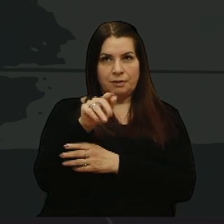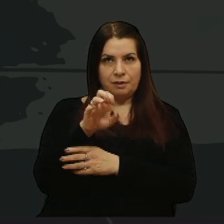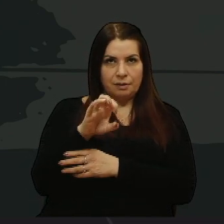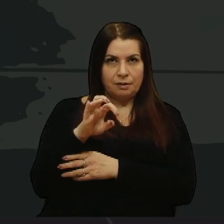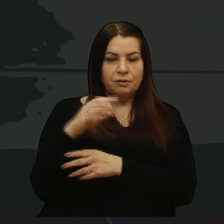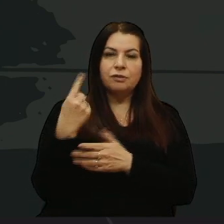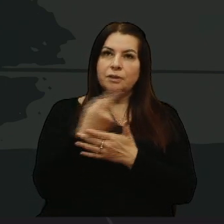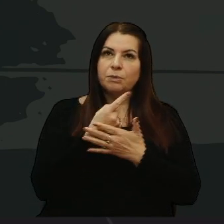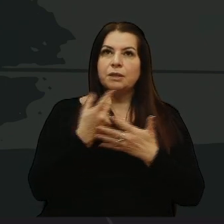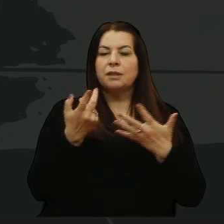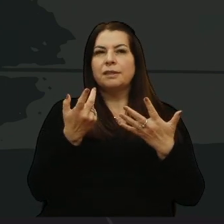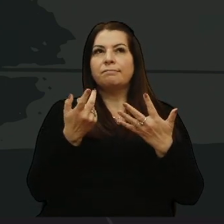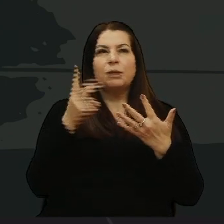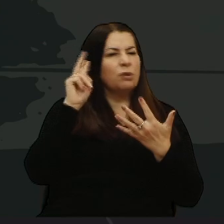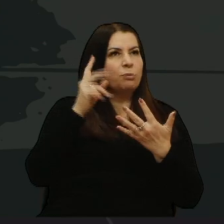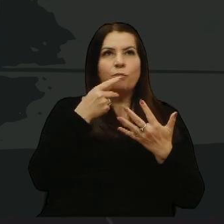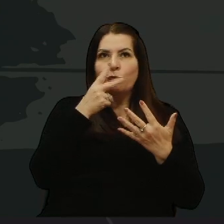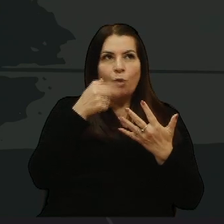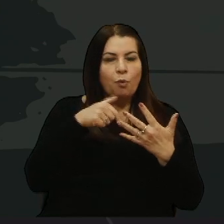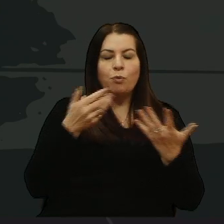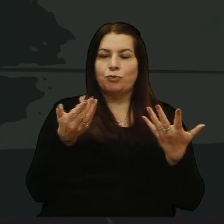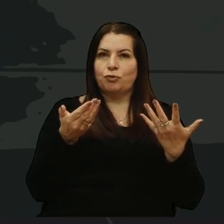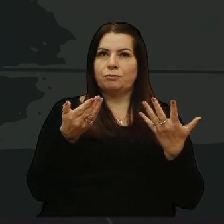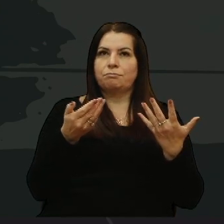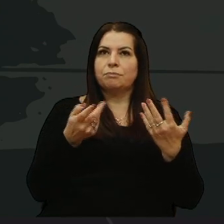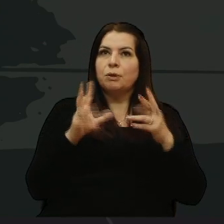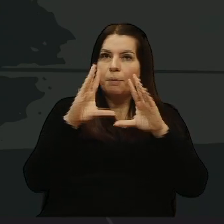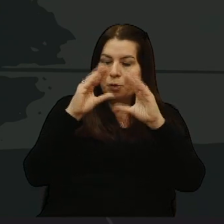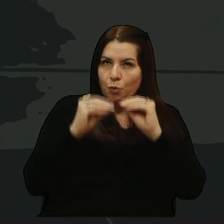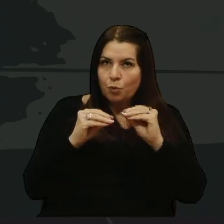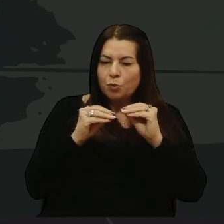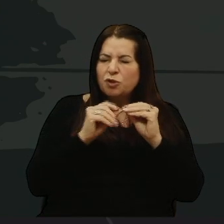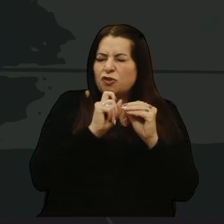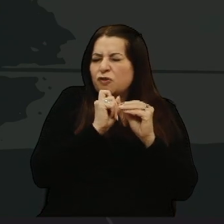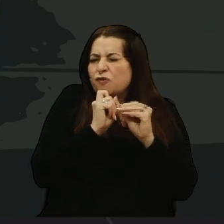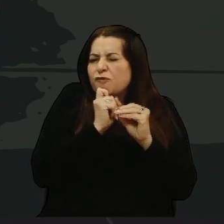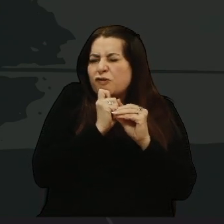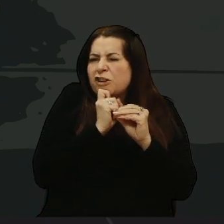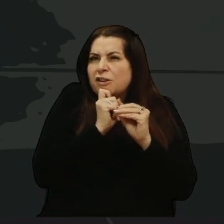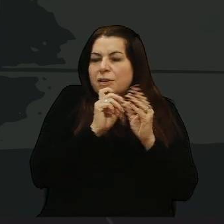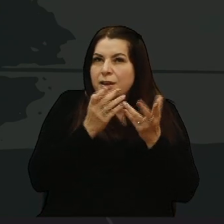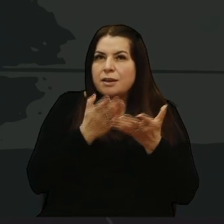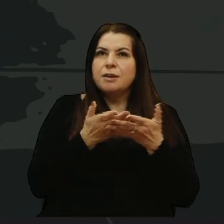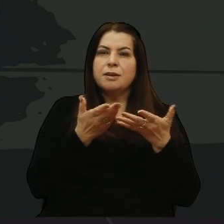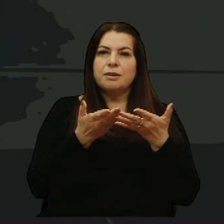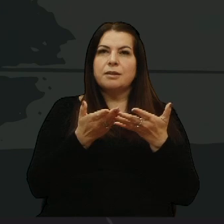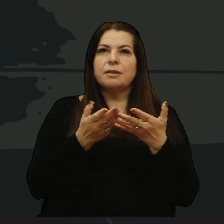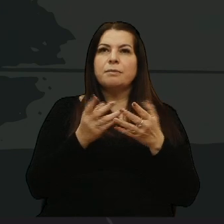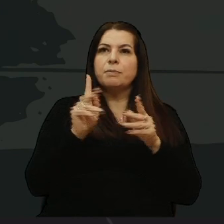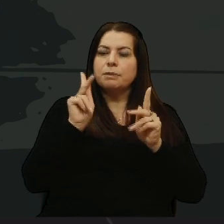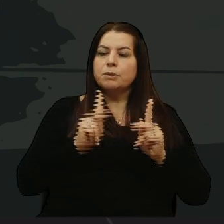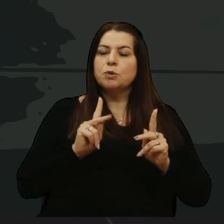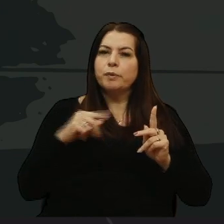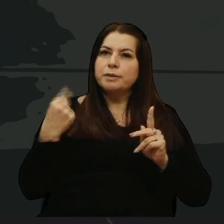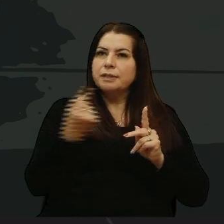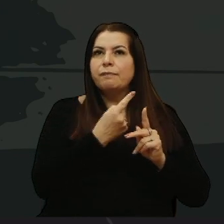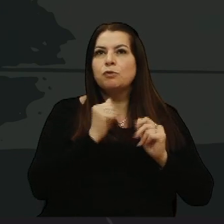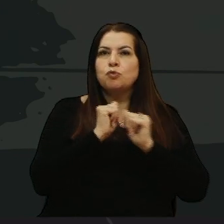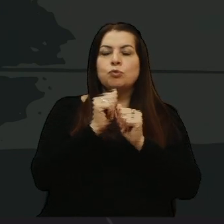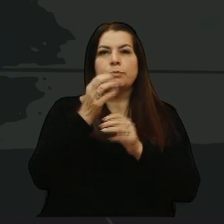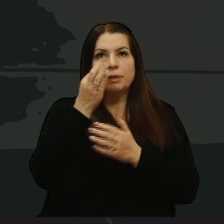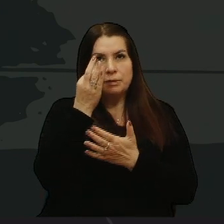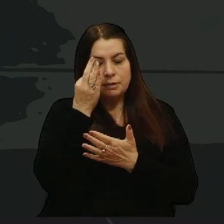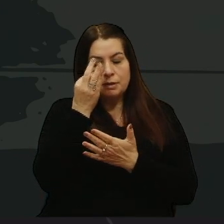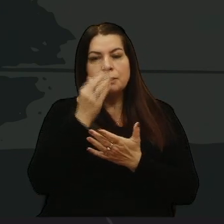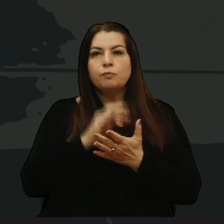e foi lembro como se fosse hoje, numa noite muito fria, gelada, mas os moradores estavam todos